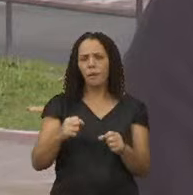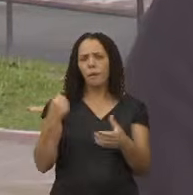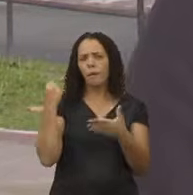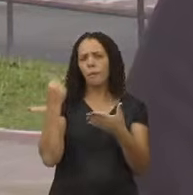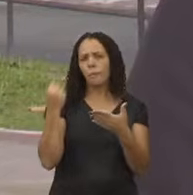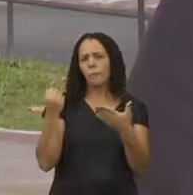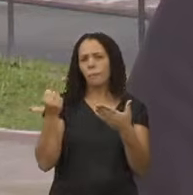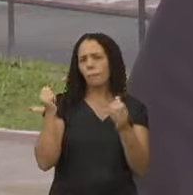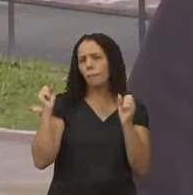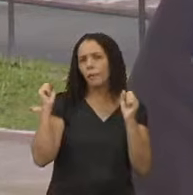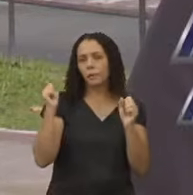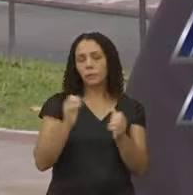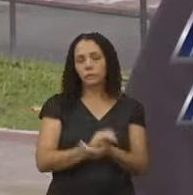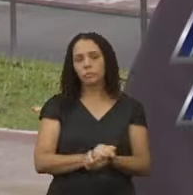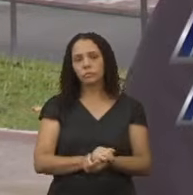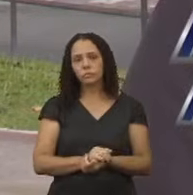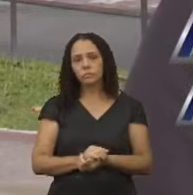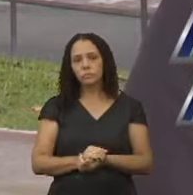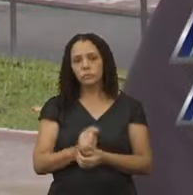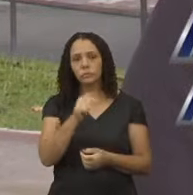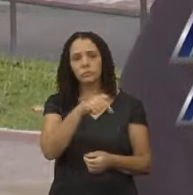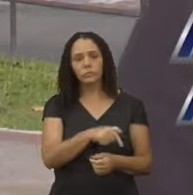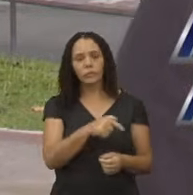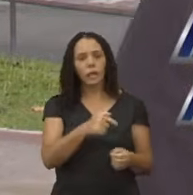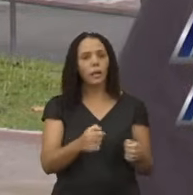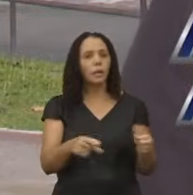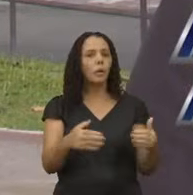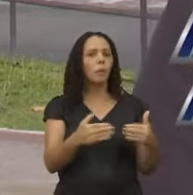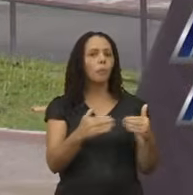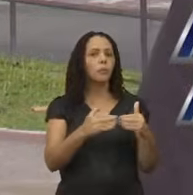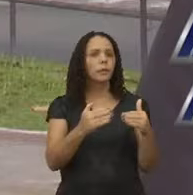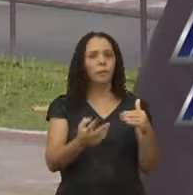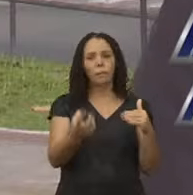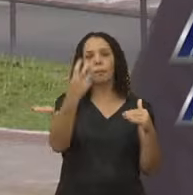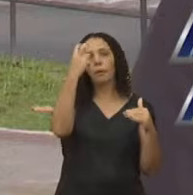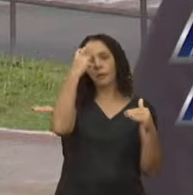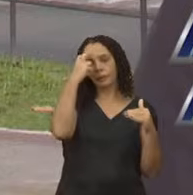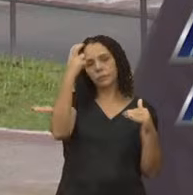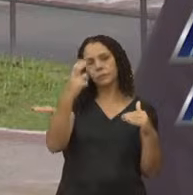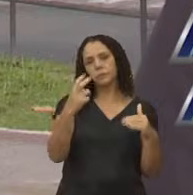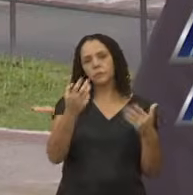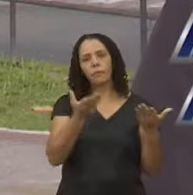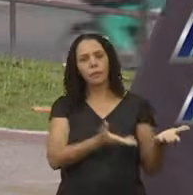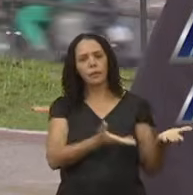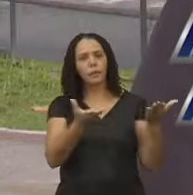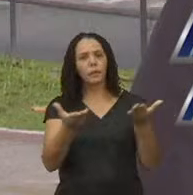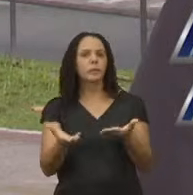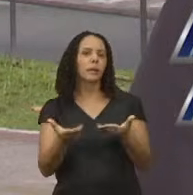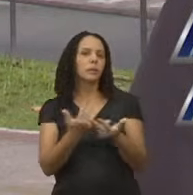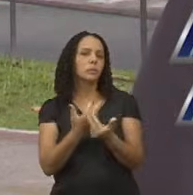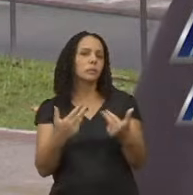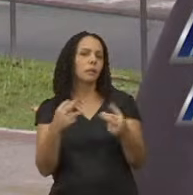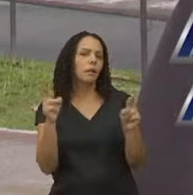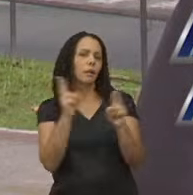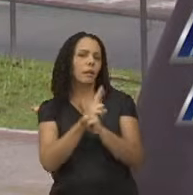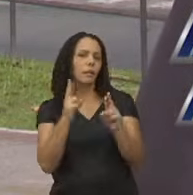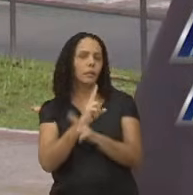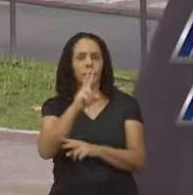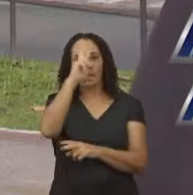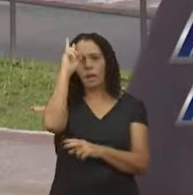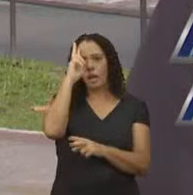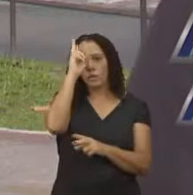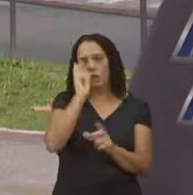ele tem uma arte mais enraizada na cultura, Normalmente ele traz algo relacionado à história